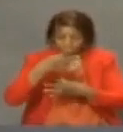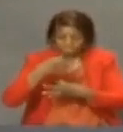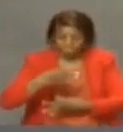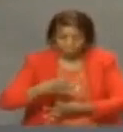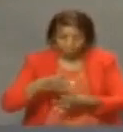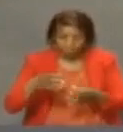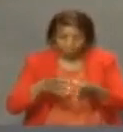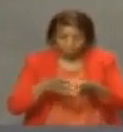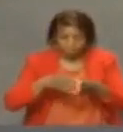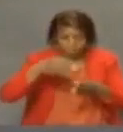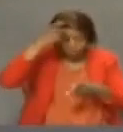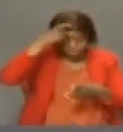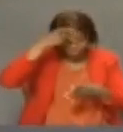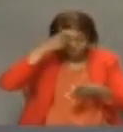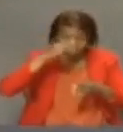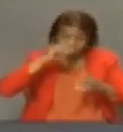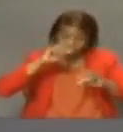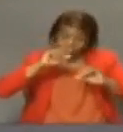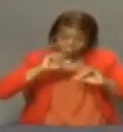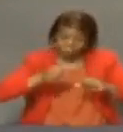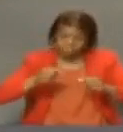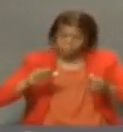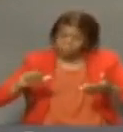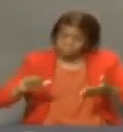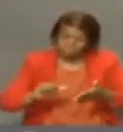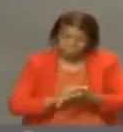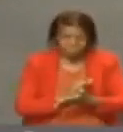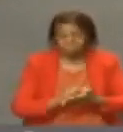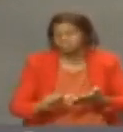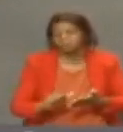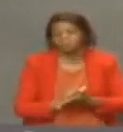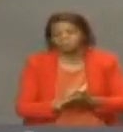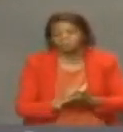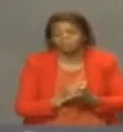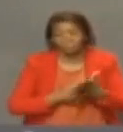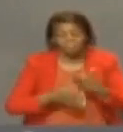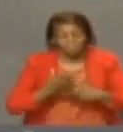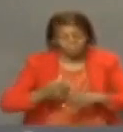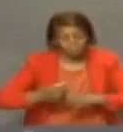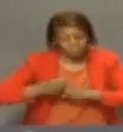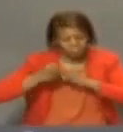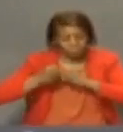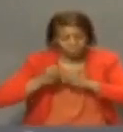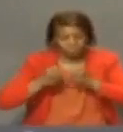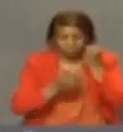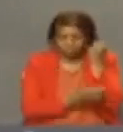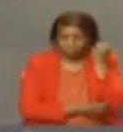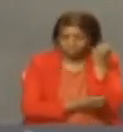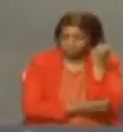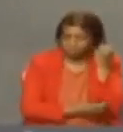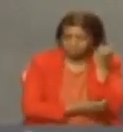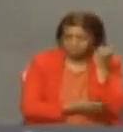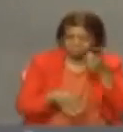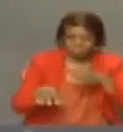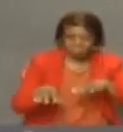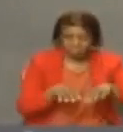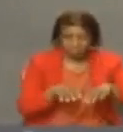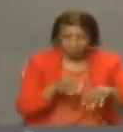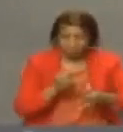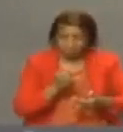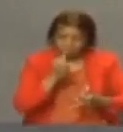terra todo o esforço que é nação vem fazendo desde março do corrente ano no combate à